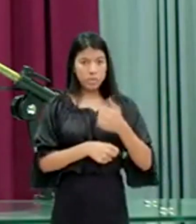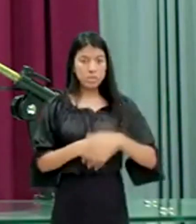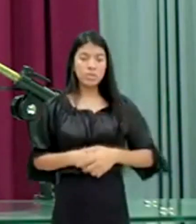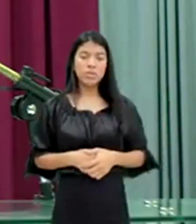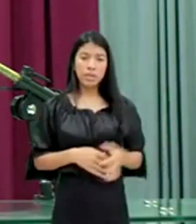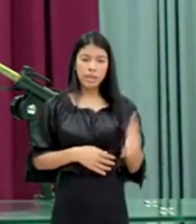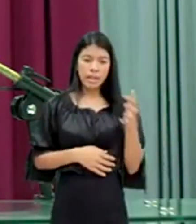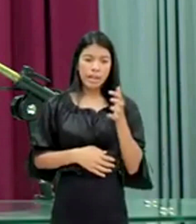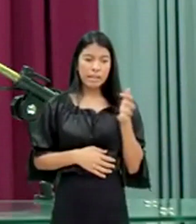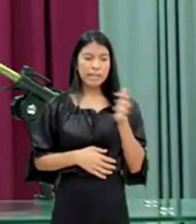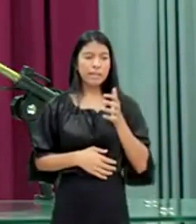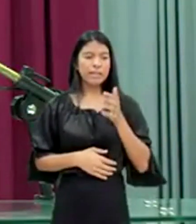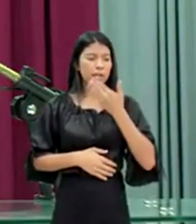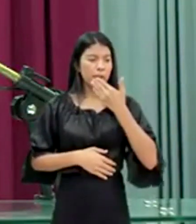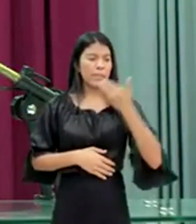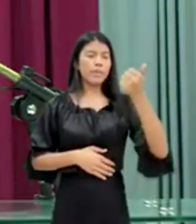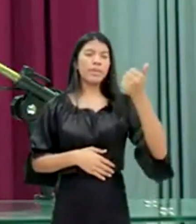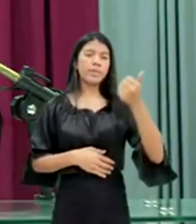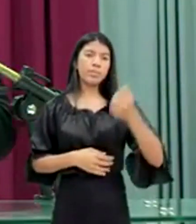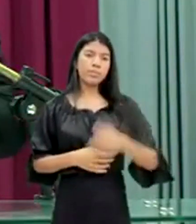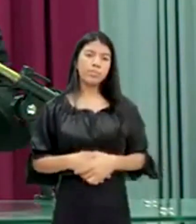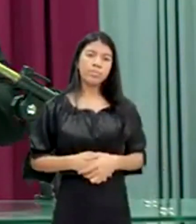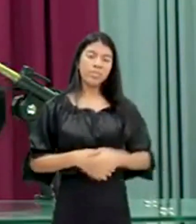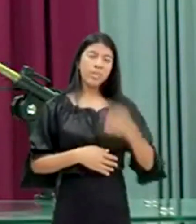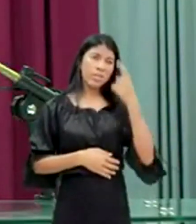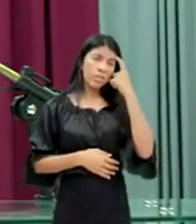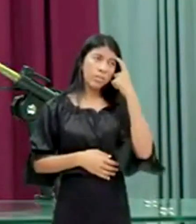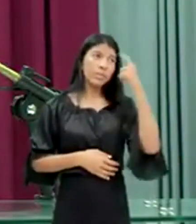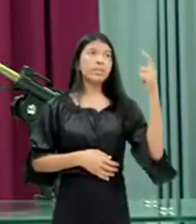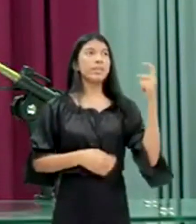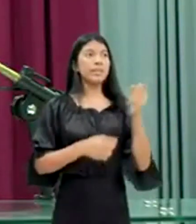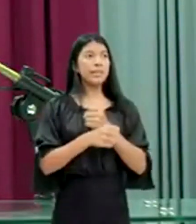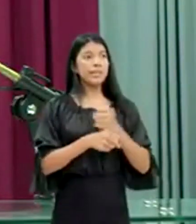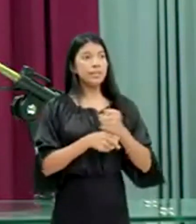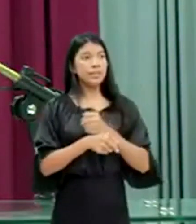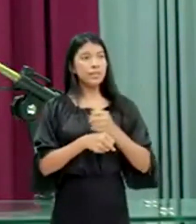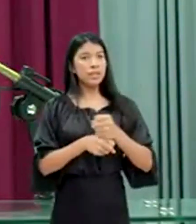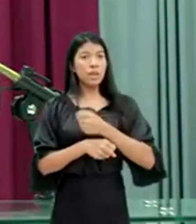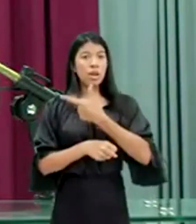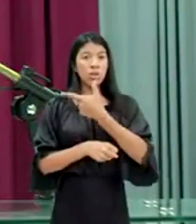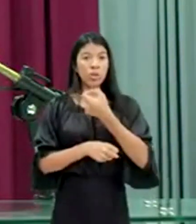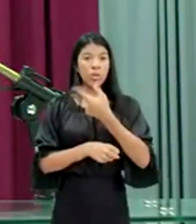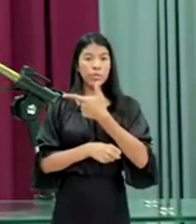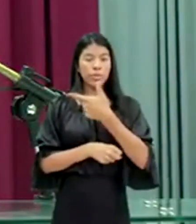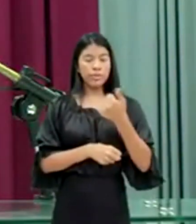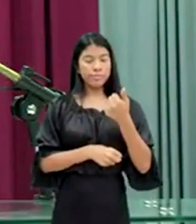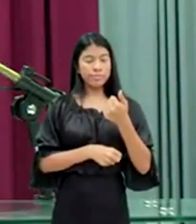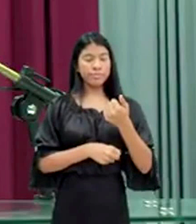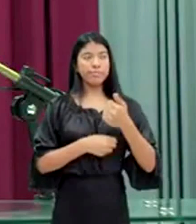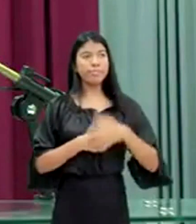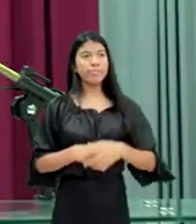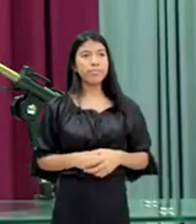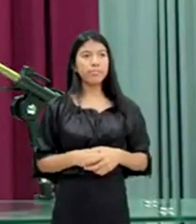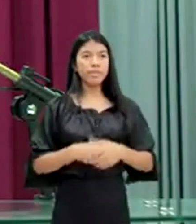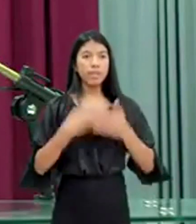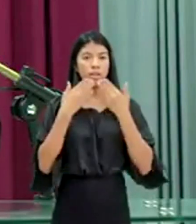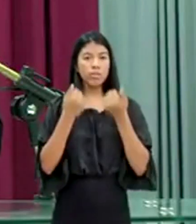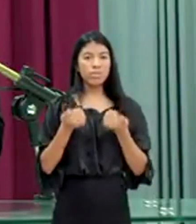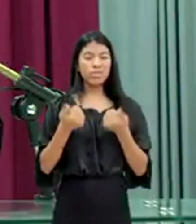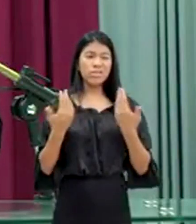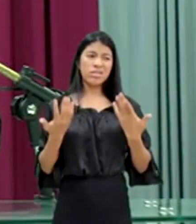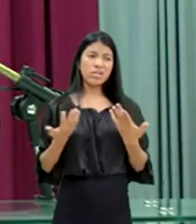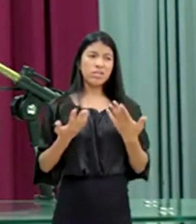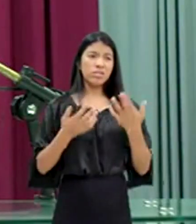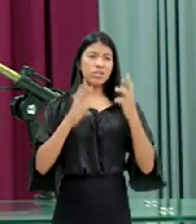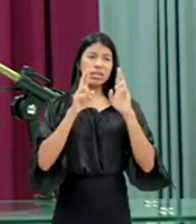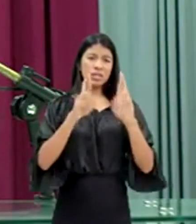iria melhorar. Eu pensei que este ano eu iria produzir mais. Não, foi uma falsa esperança que Deus me